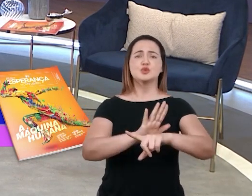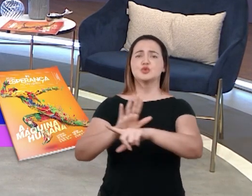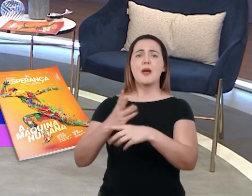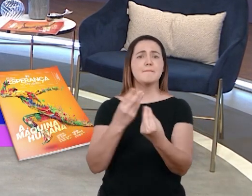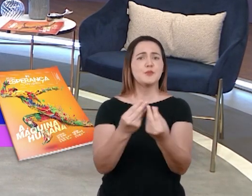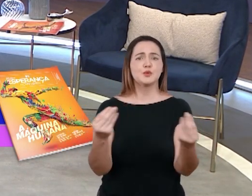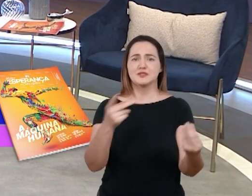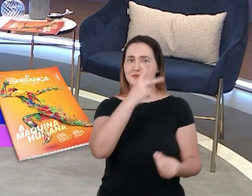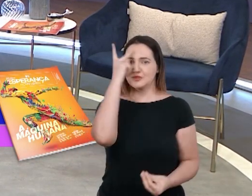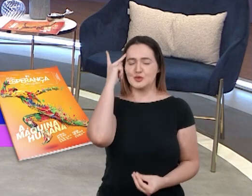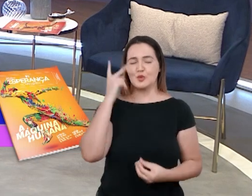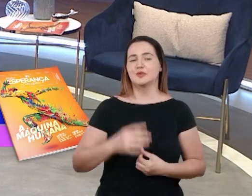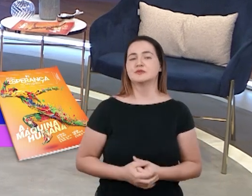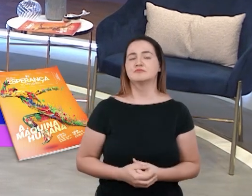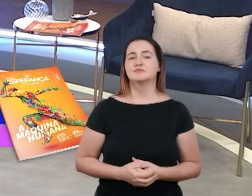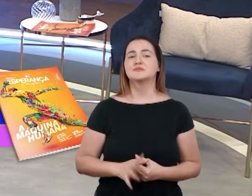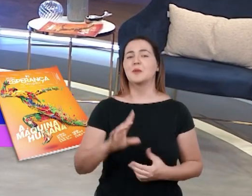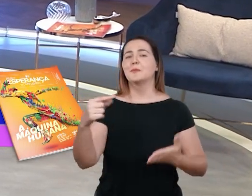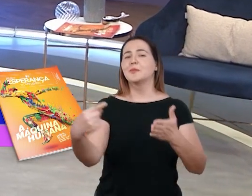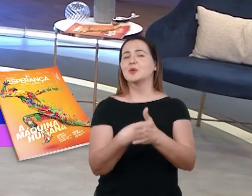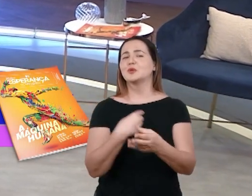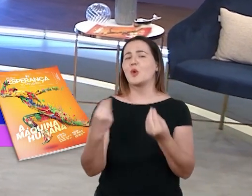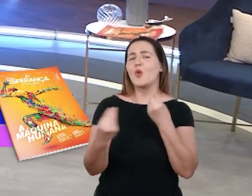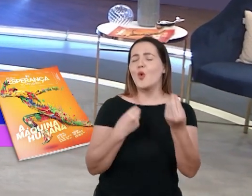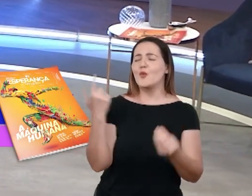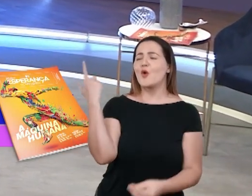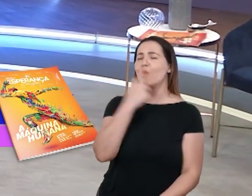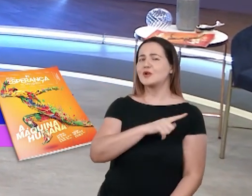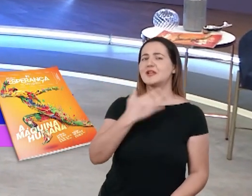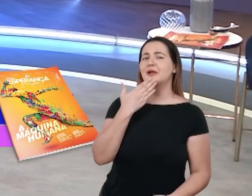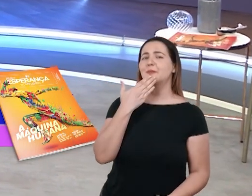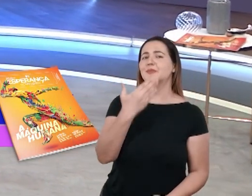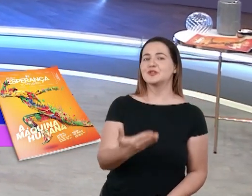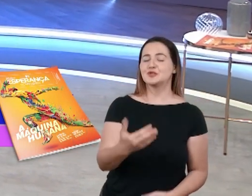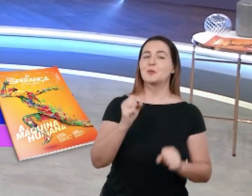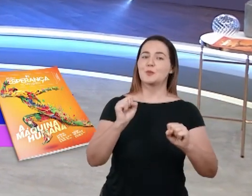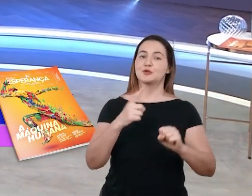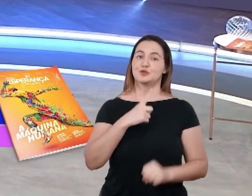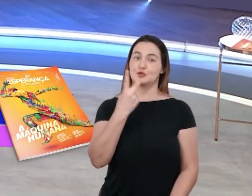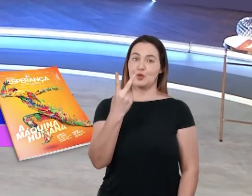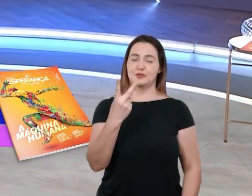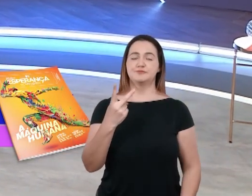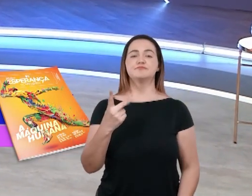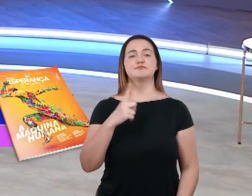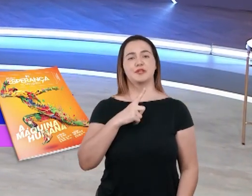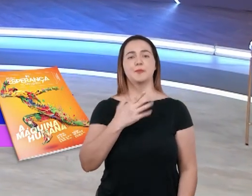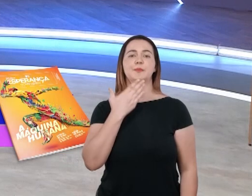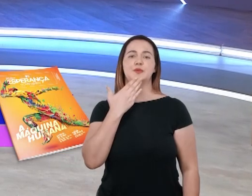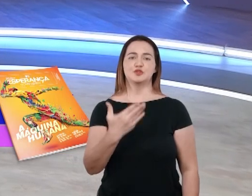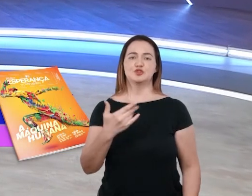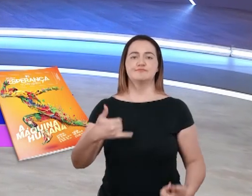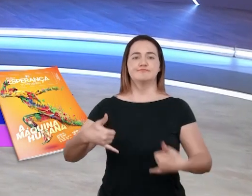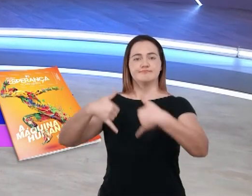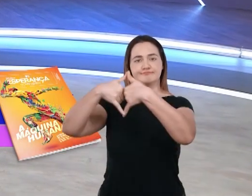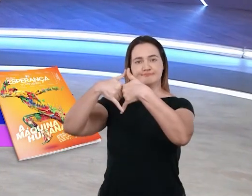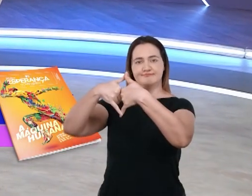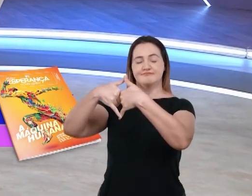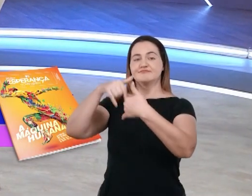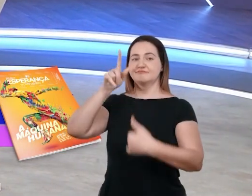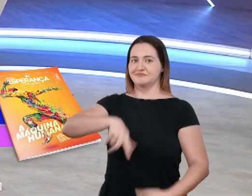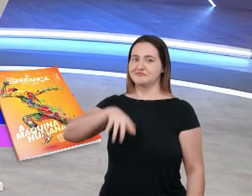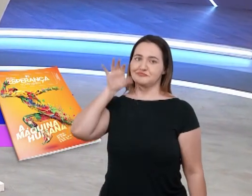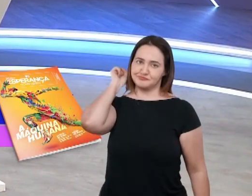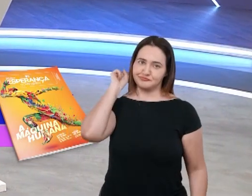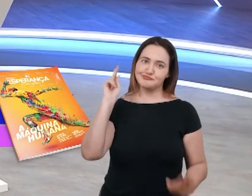impressionante. Vai por mim, hein? Você vai ver. Como é que você faz para ser aluno da Escola Bíblica? Você pode ligar para nós no seguinte telefone,